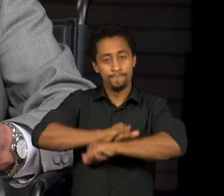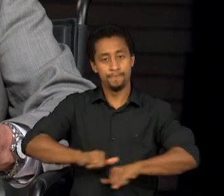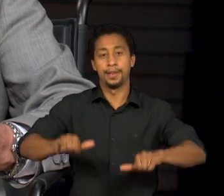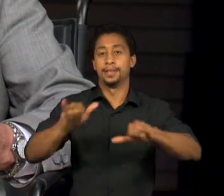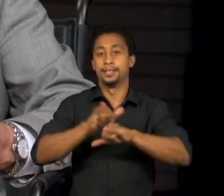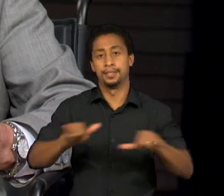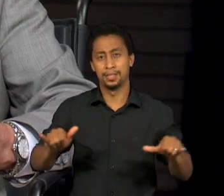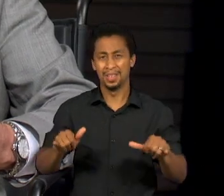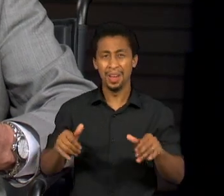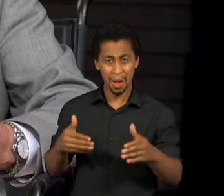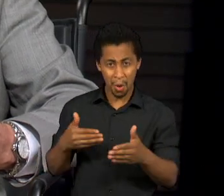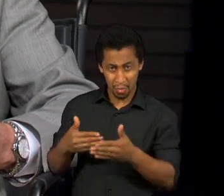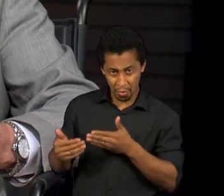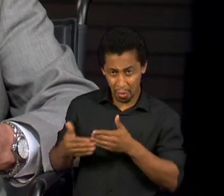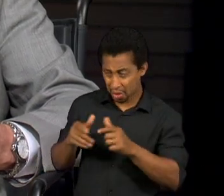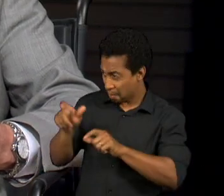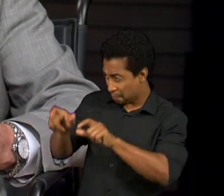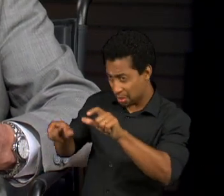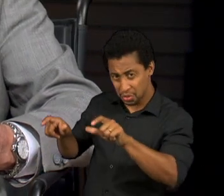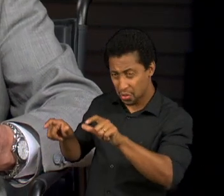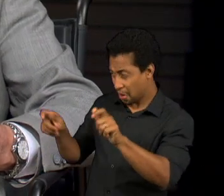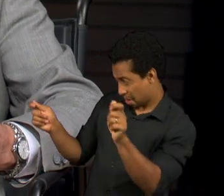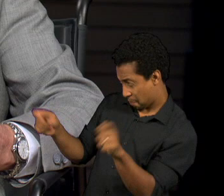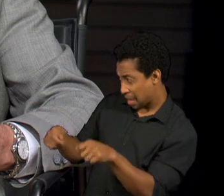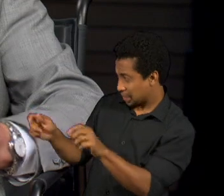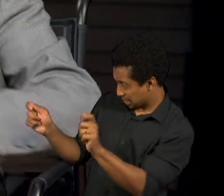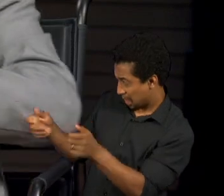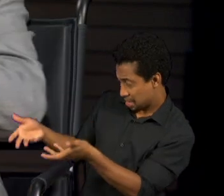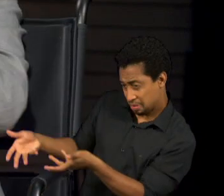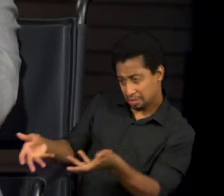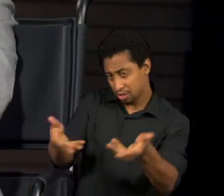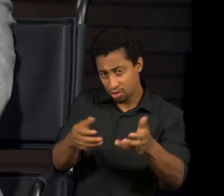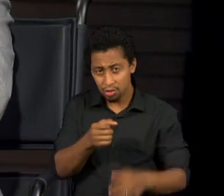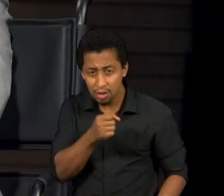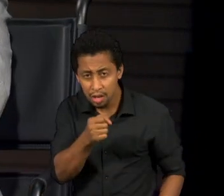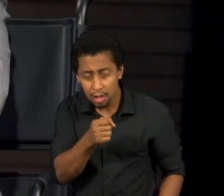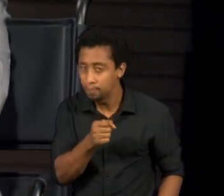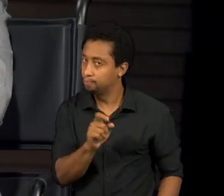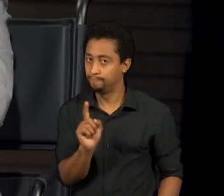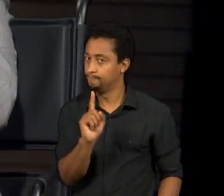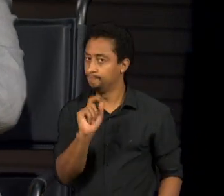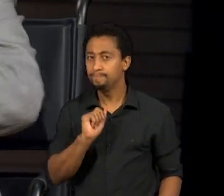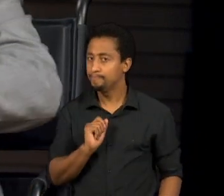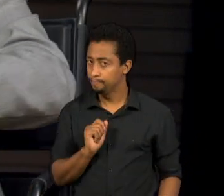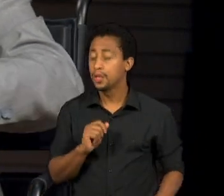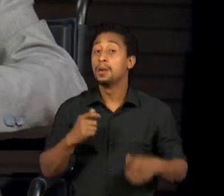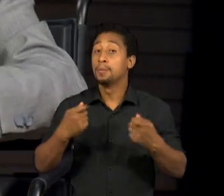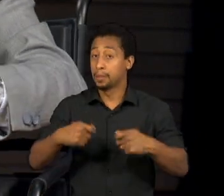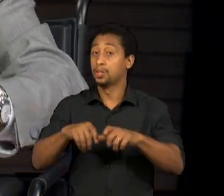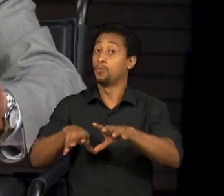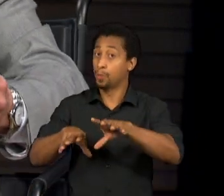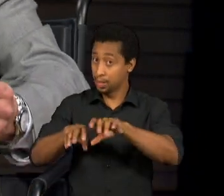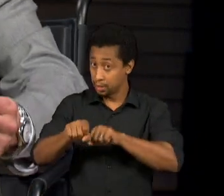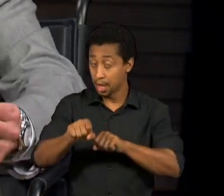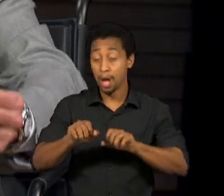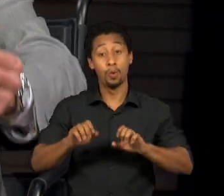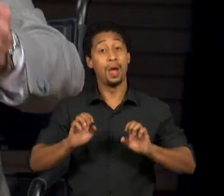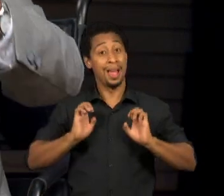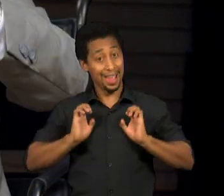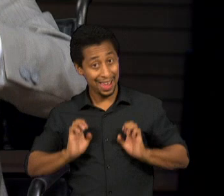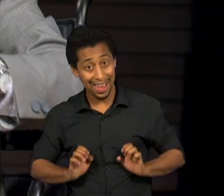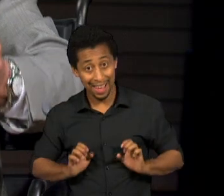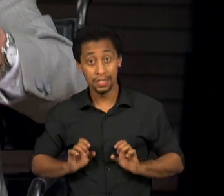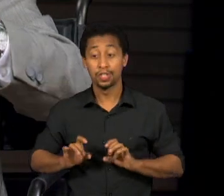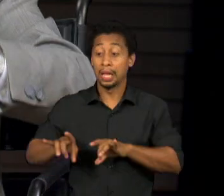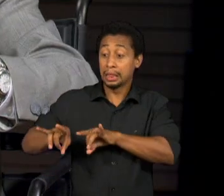é capaz de fazer isso, é preciso formação, é preciso uma ética específica, é preciso uma técnica que demora